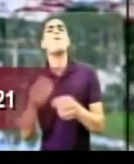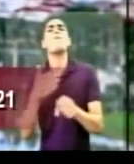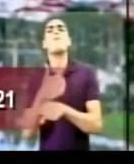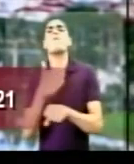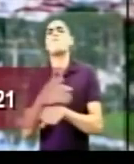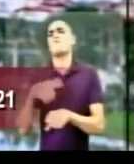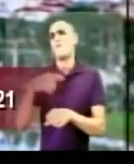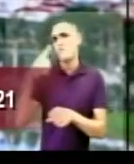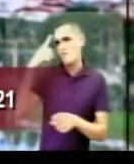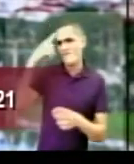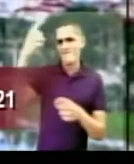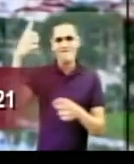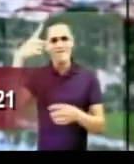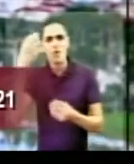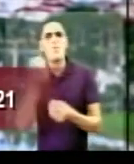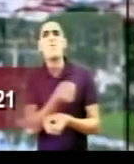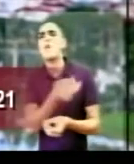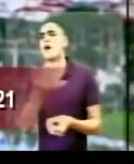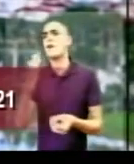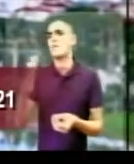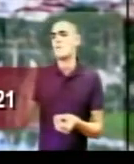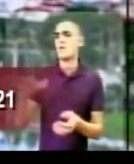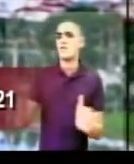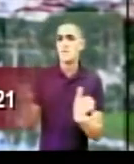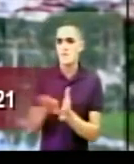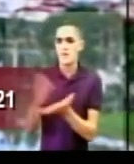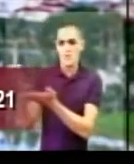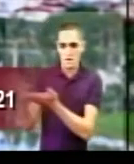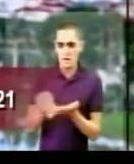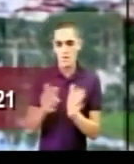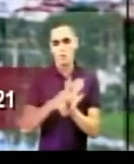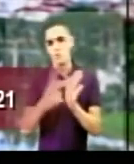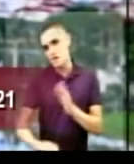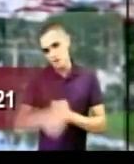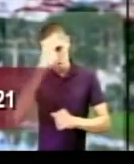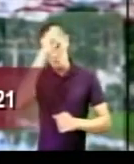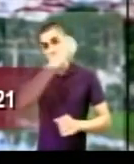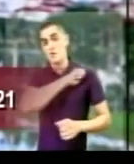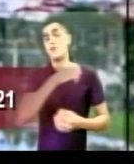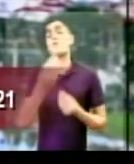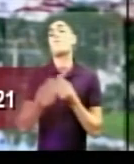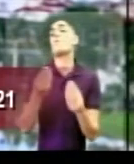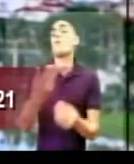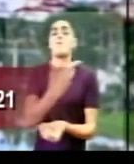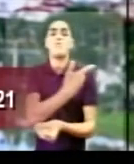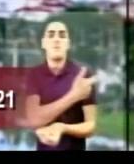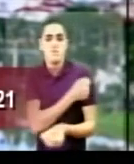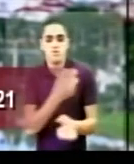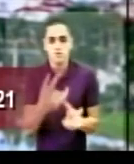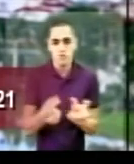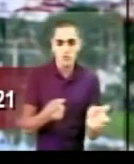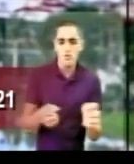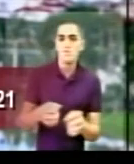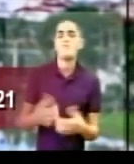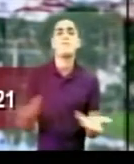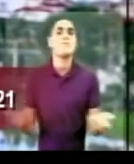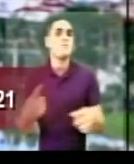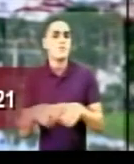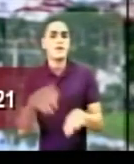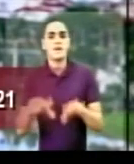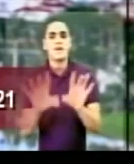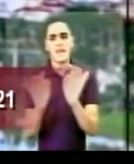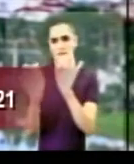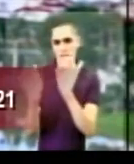alguma ideia de quantas seriam e aí, se sim, como será feita a aplicação, sendo que especialistas não